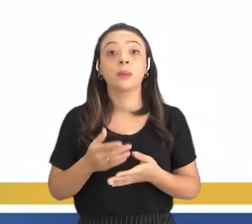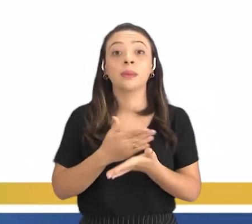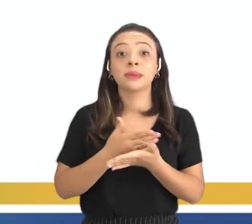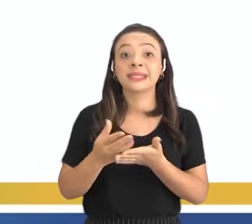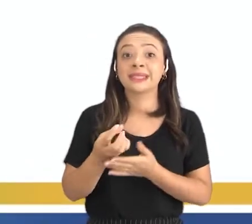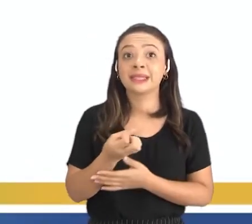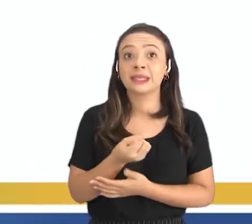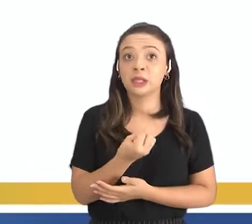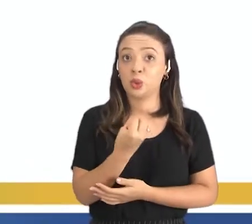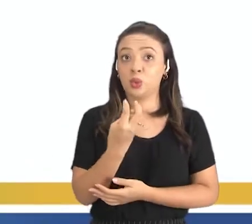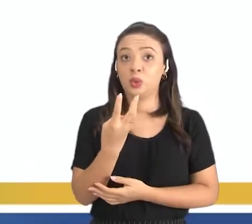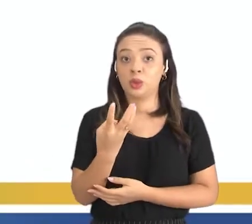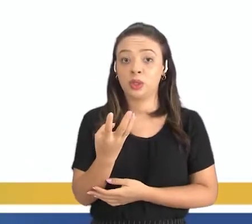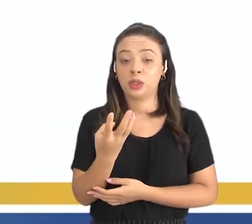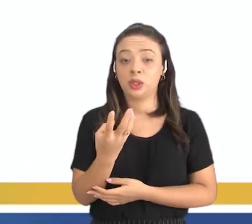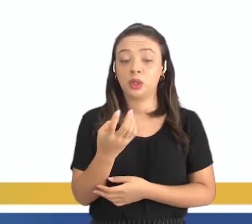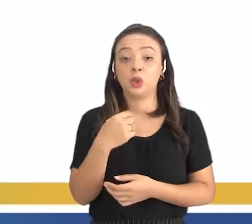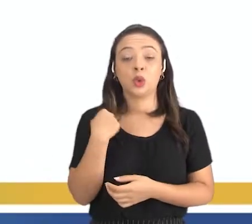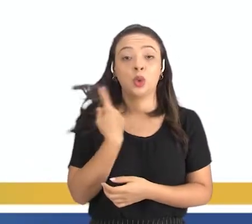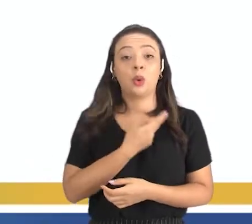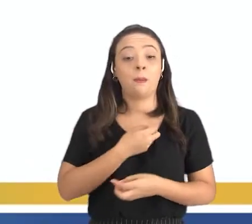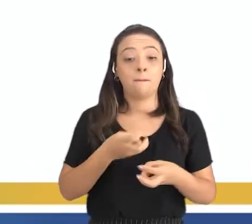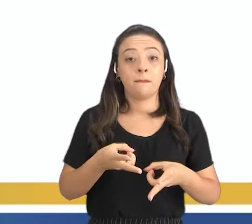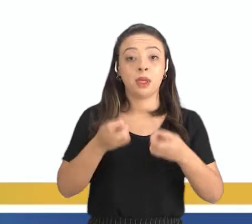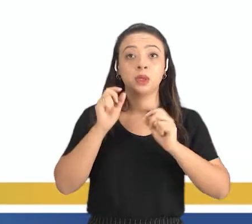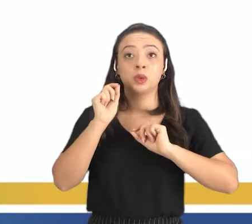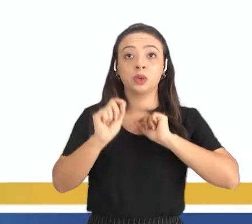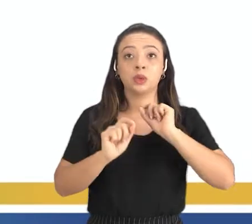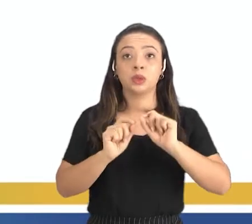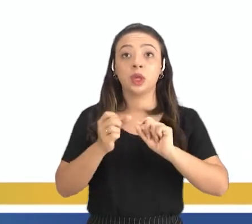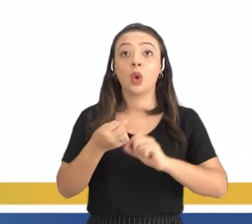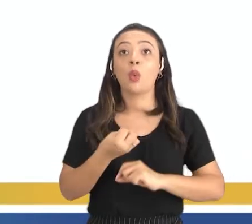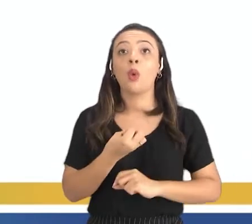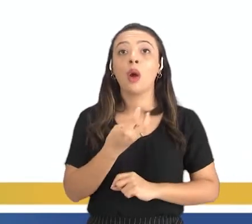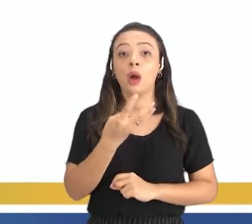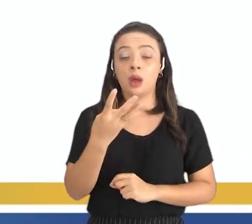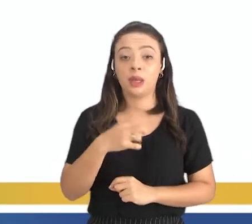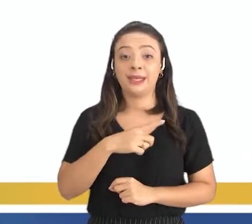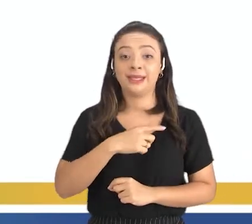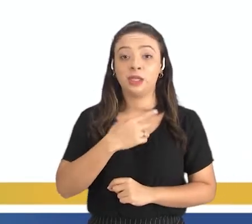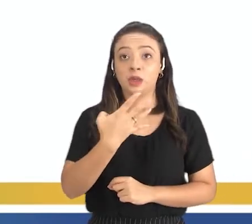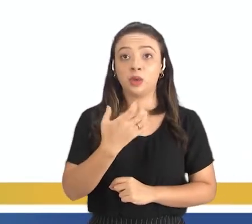né, nós iremos então constatar que a quantidade referente a 48